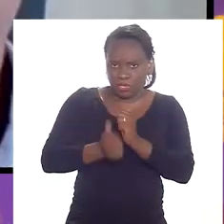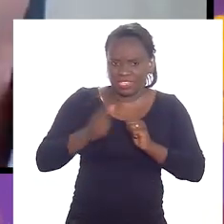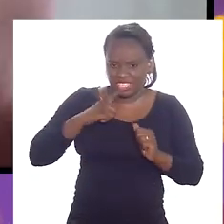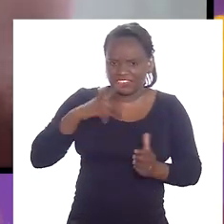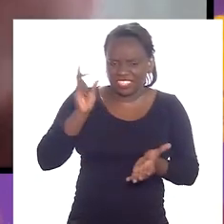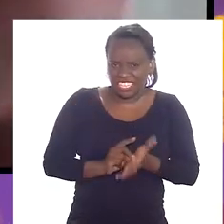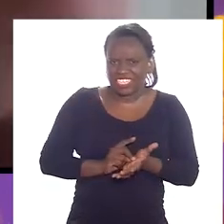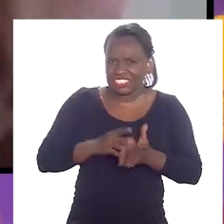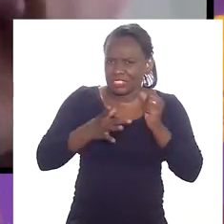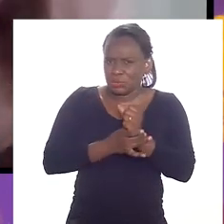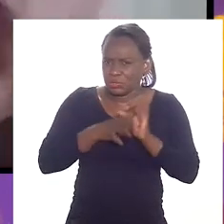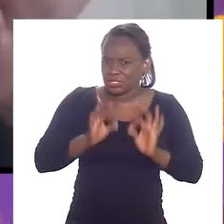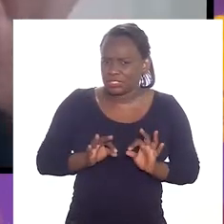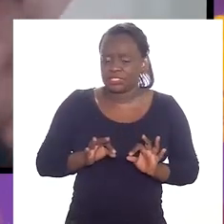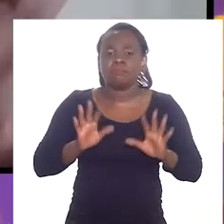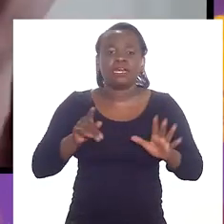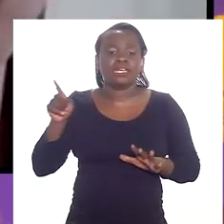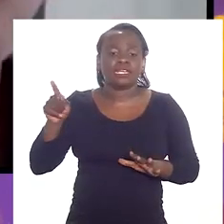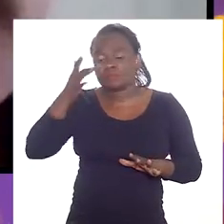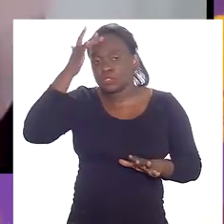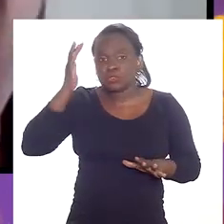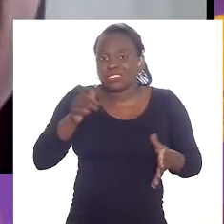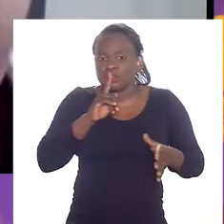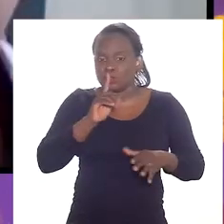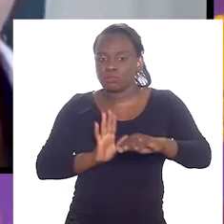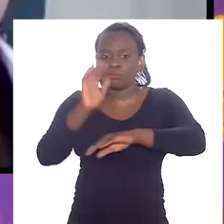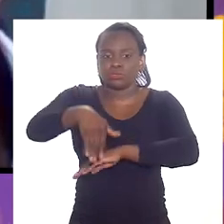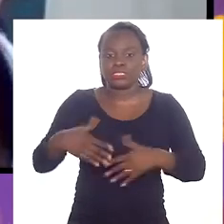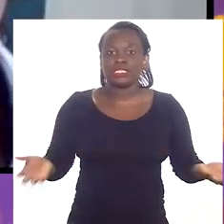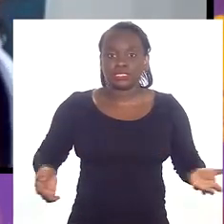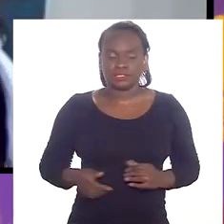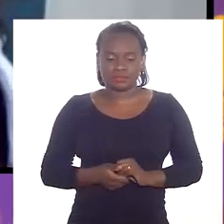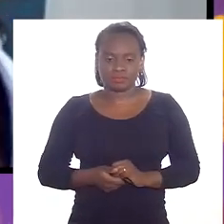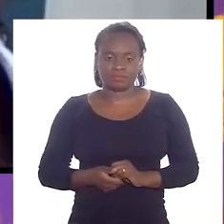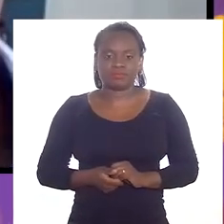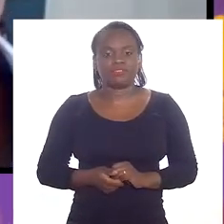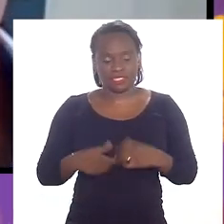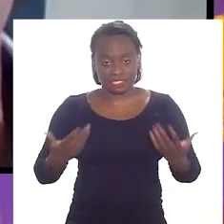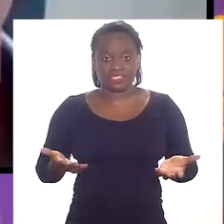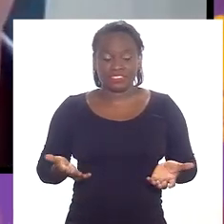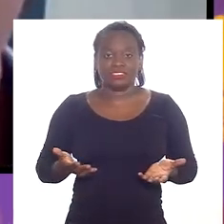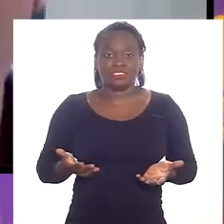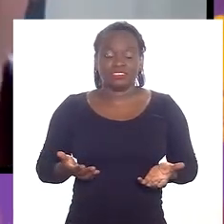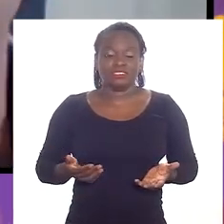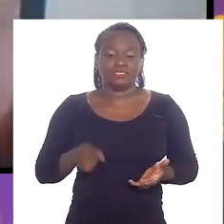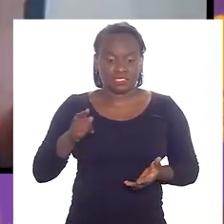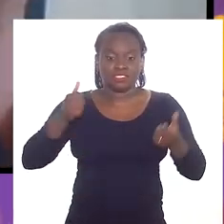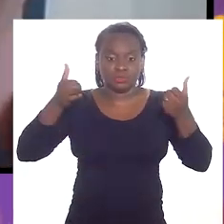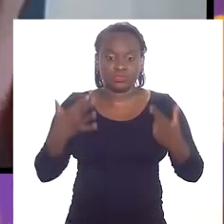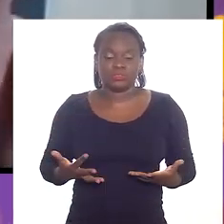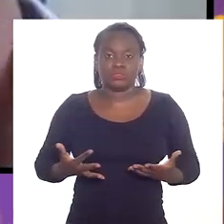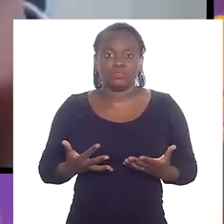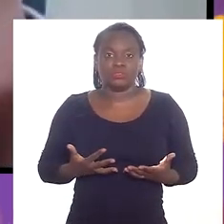ele pode se contaminar e contaminar todo o grupo. O que o senhor fala a respeito disso? O esporte tem realmente como dizer, é